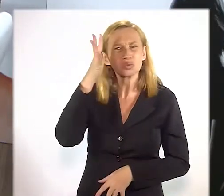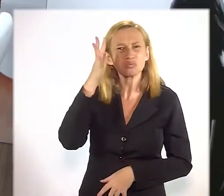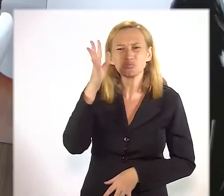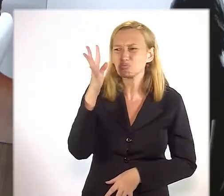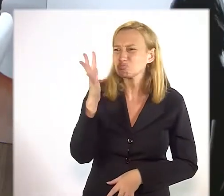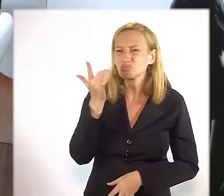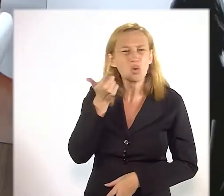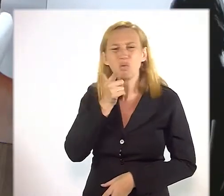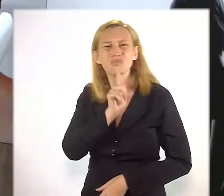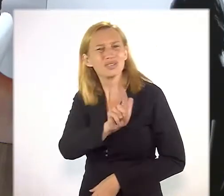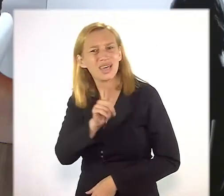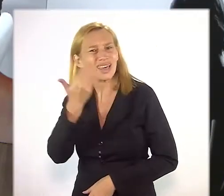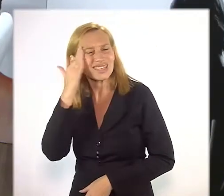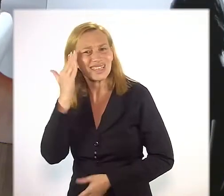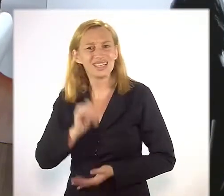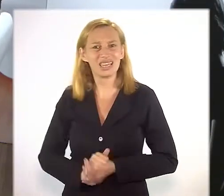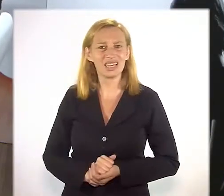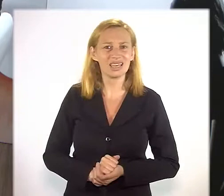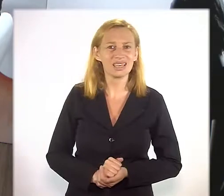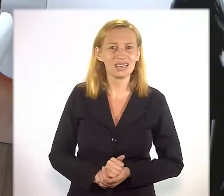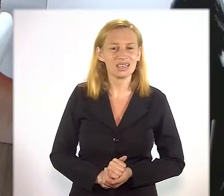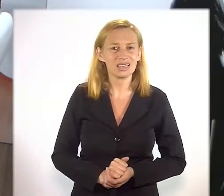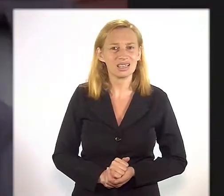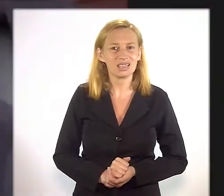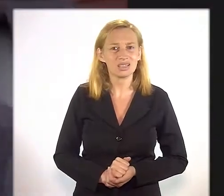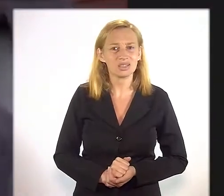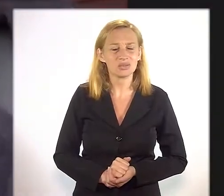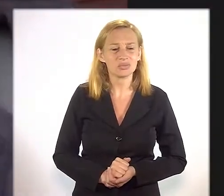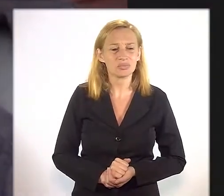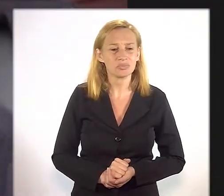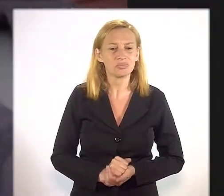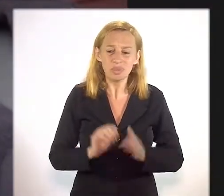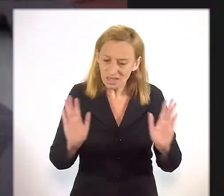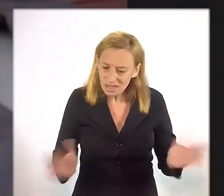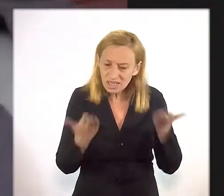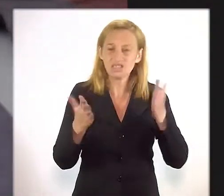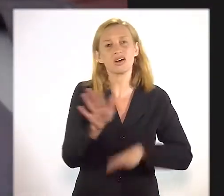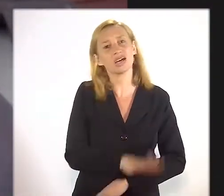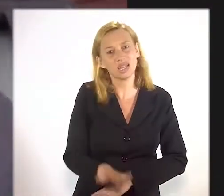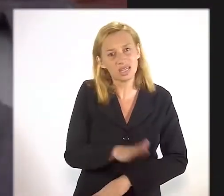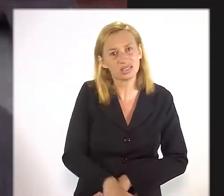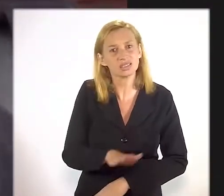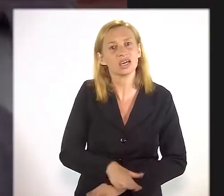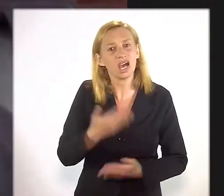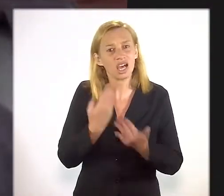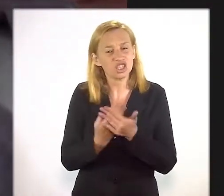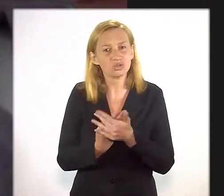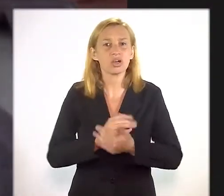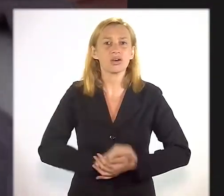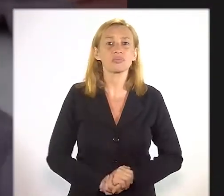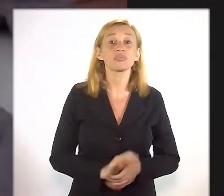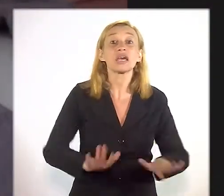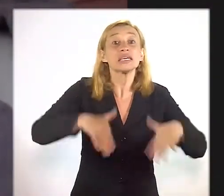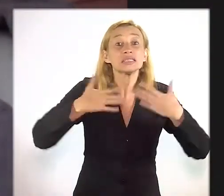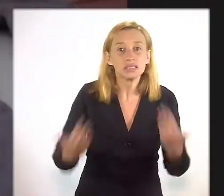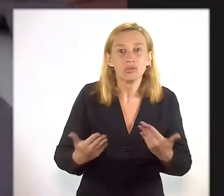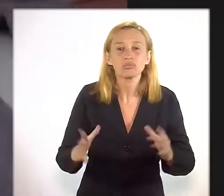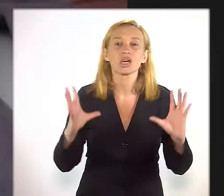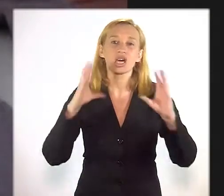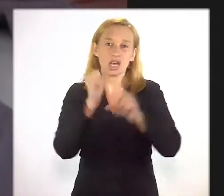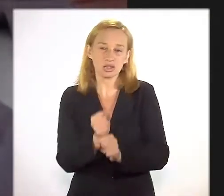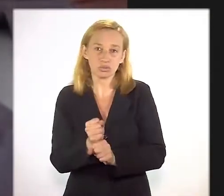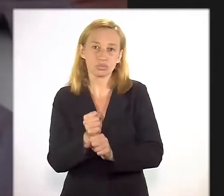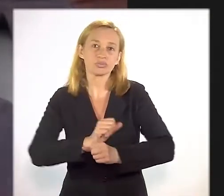são tão cegas que não veem os efeitos maléficos que uma aula tem? Bom, para além de não ter fundamento nenhum científico.